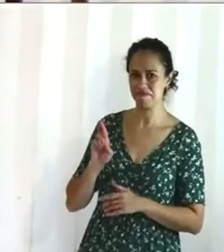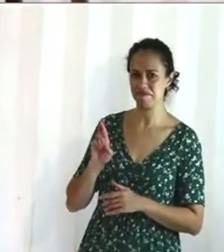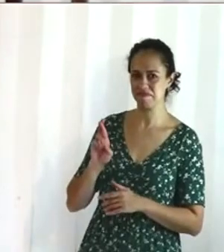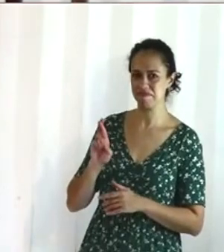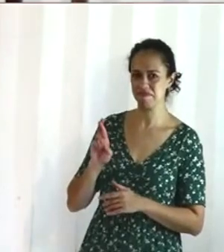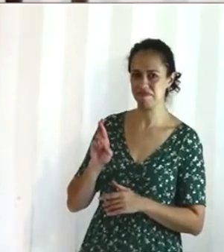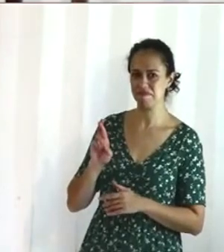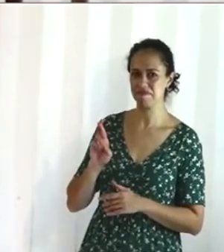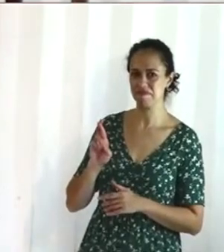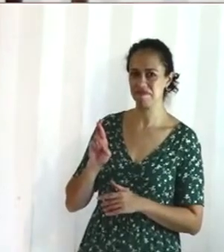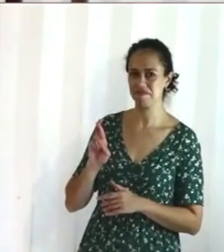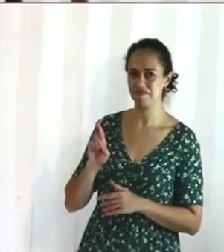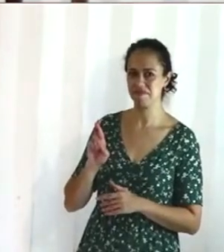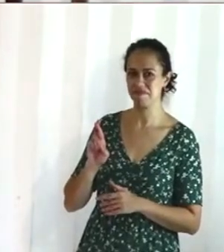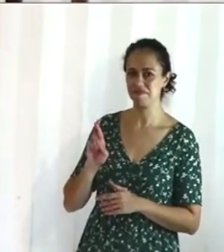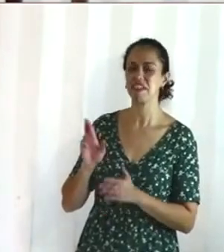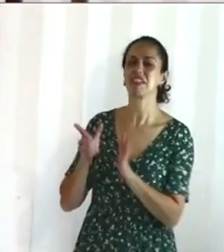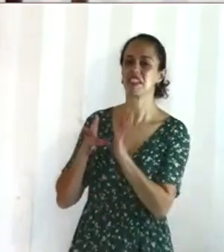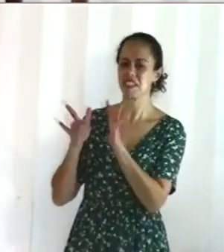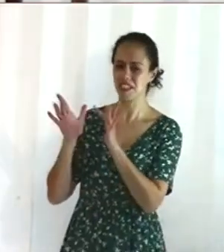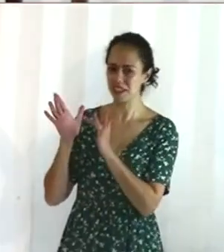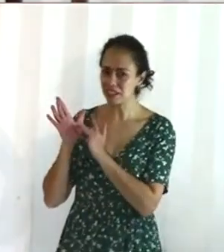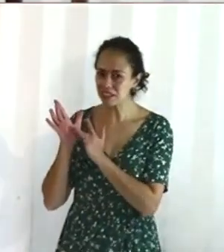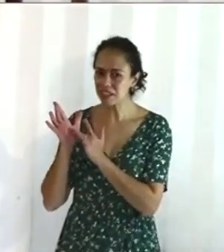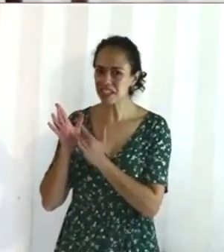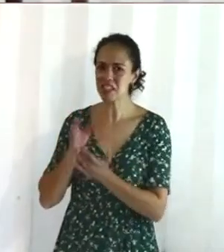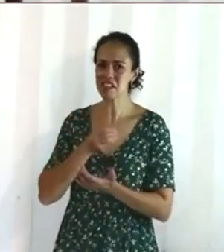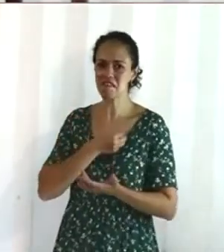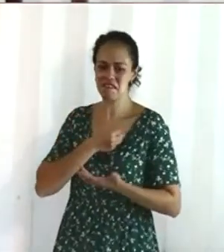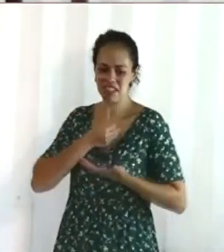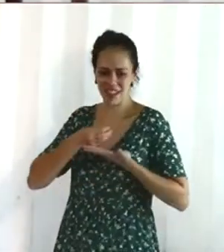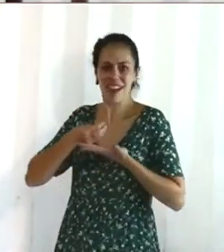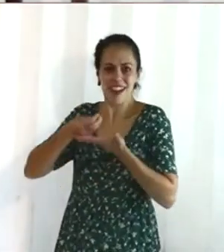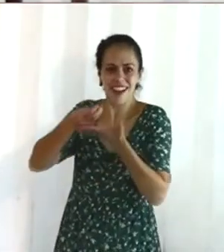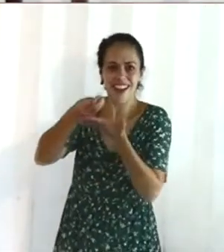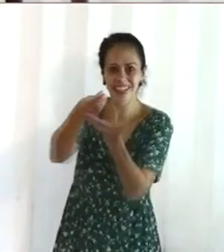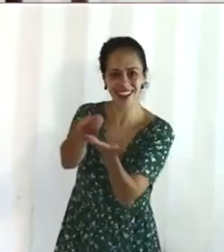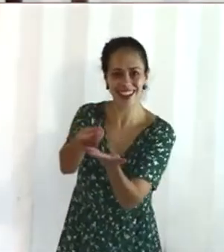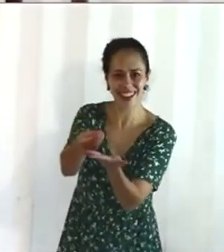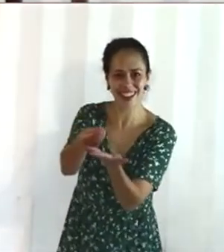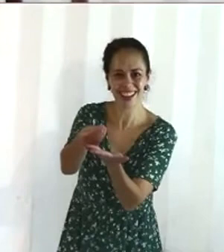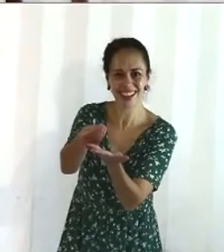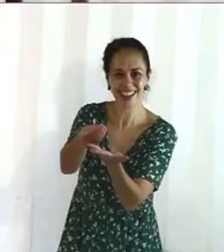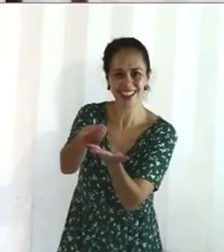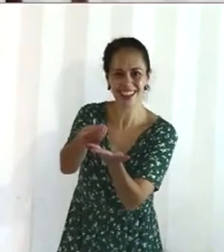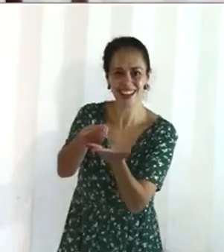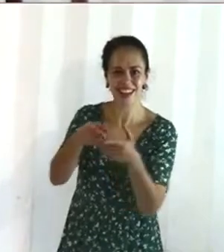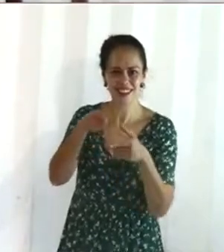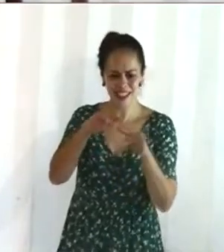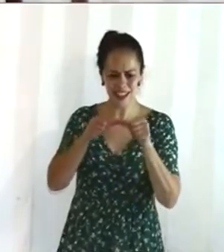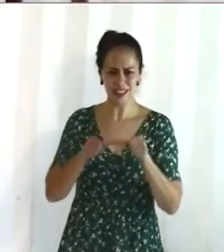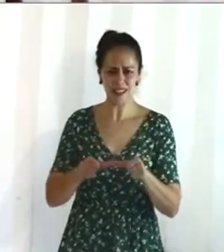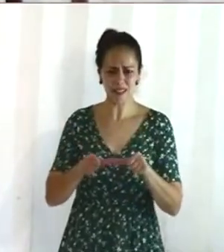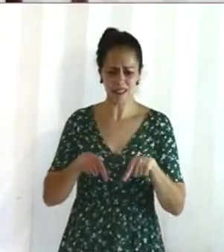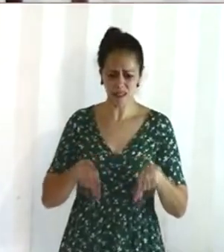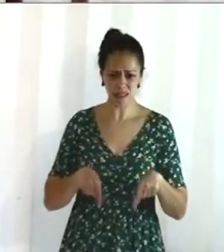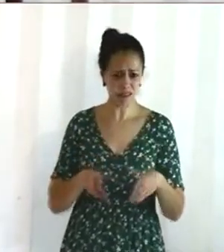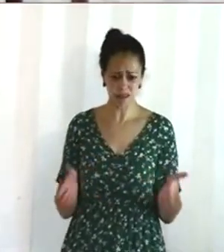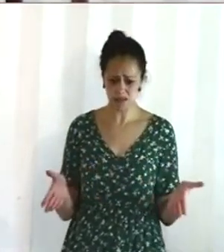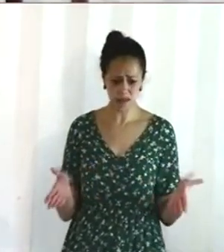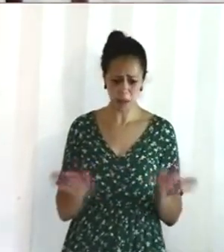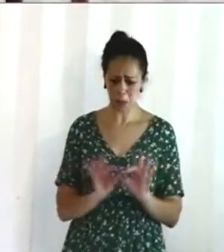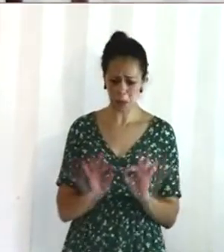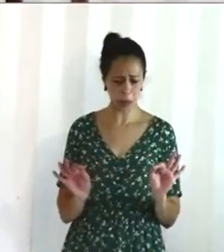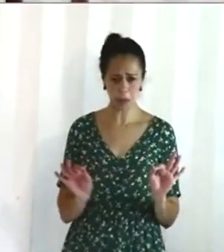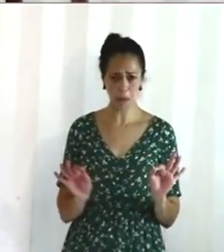Porque Ele não te deu vida para que você perecesse aqui. Ele te deu vida para que você